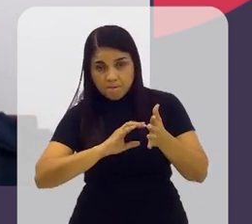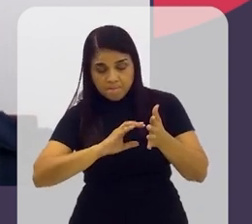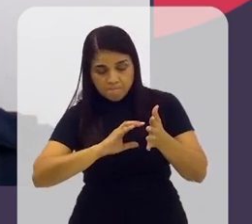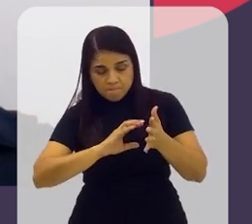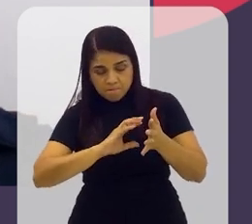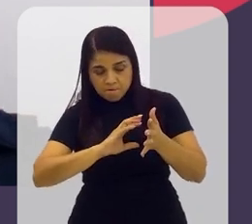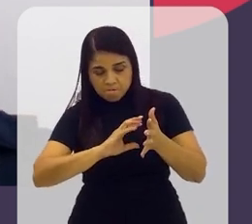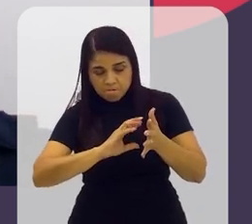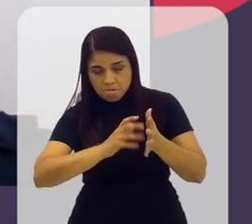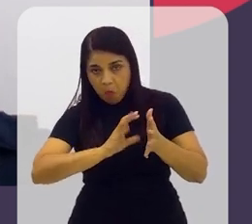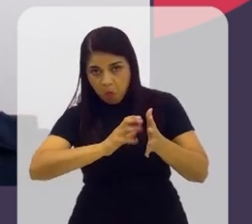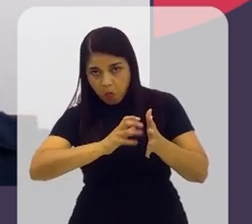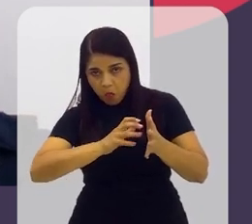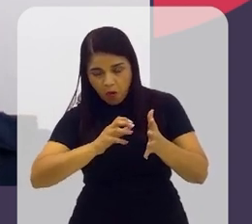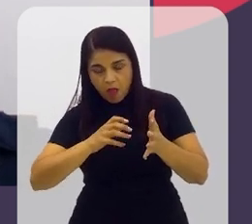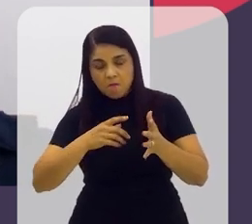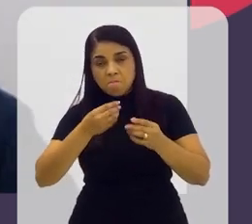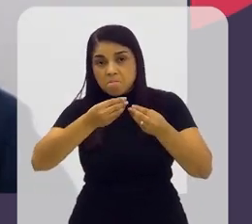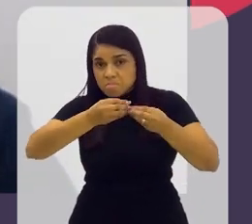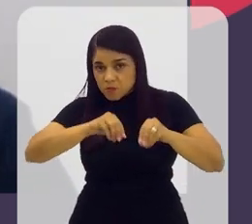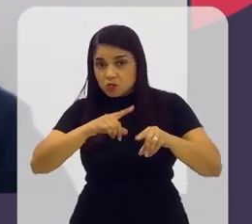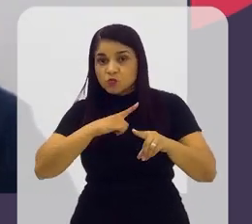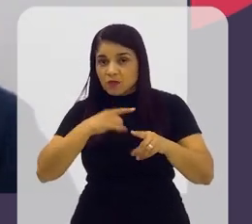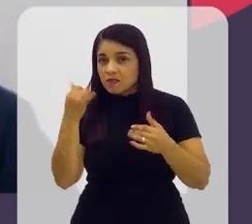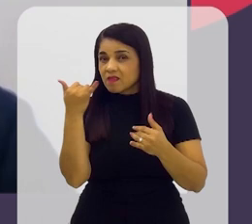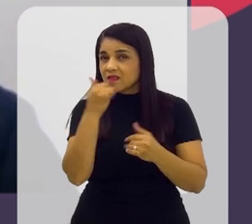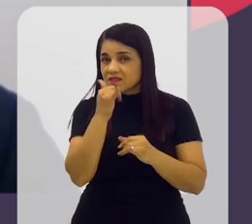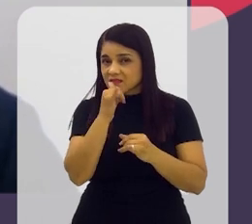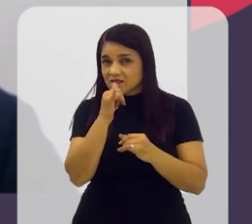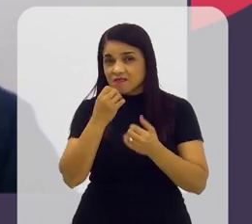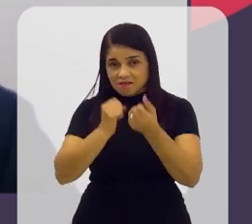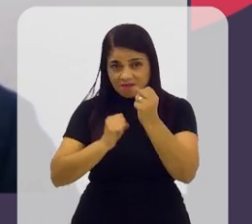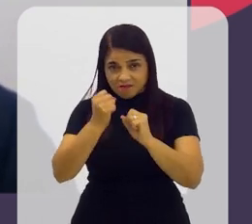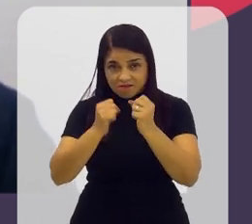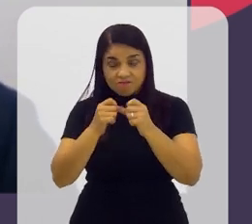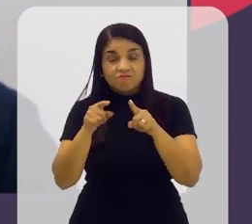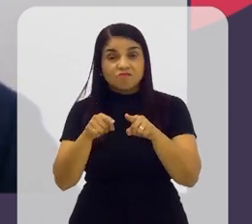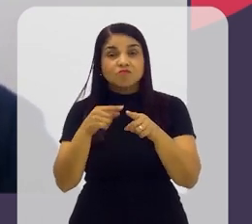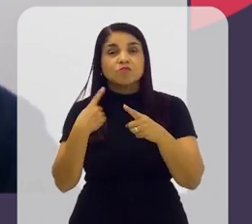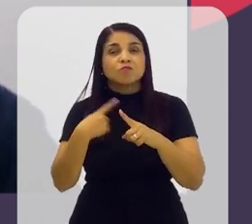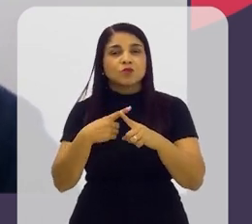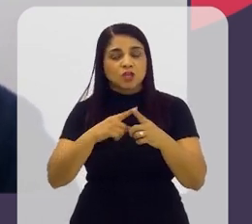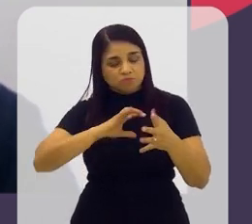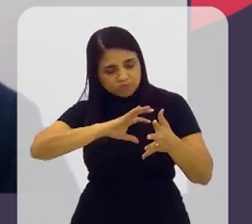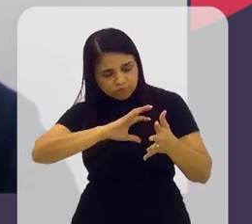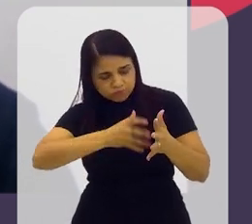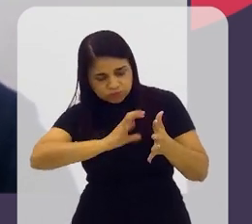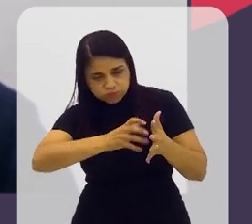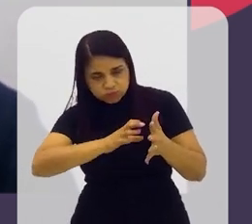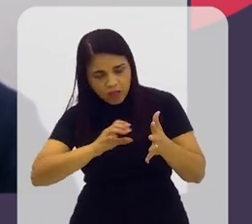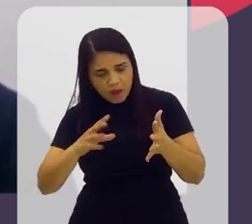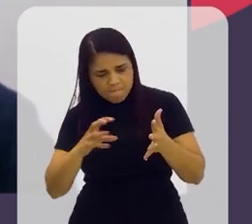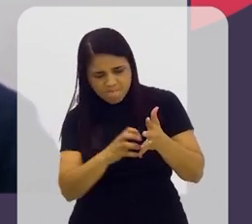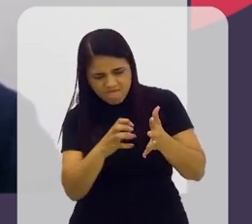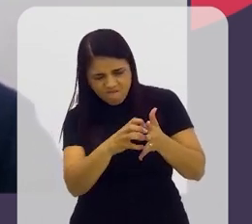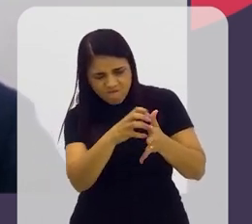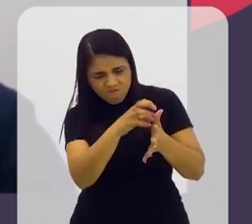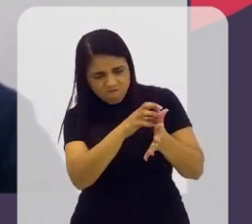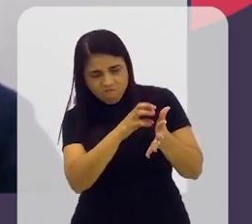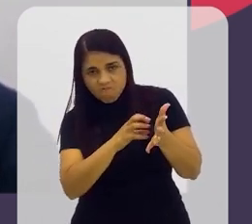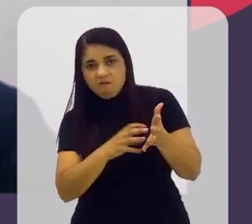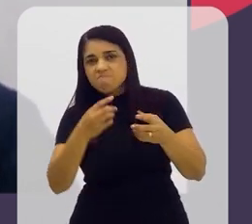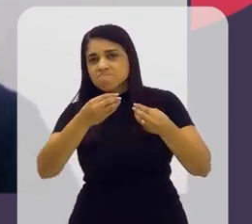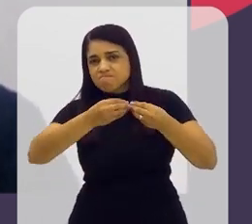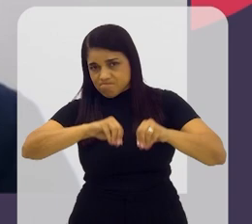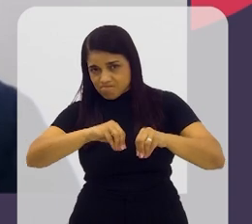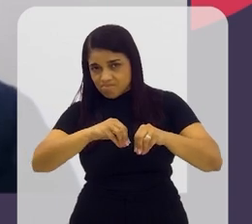uma espécie que ela causa muito prejuízo hidrelétrico porque ela incrusta, né, em turbinas hidrelétricas, e isso causa muitos